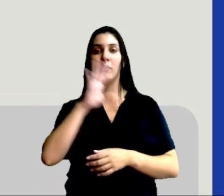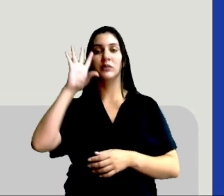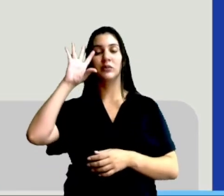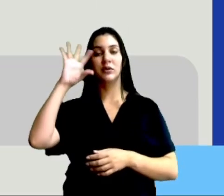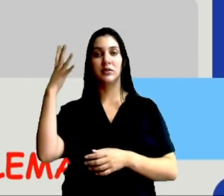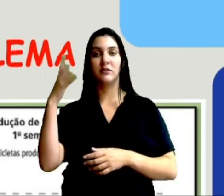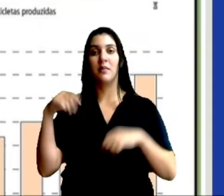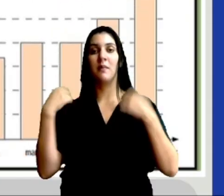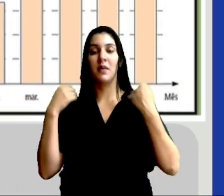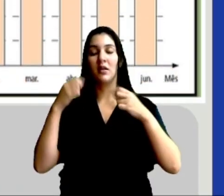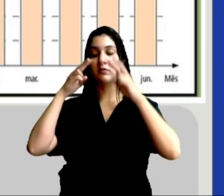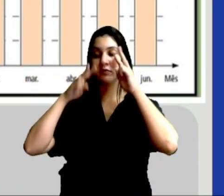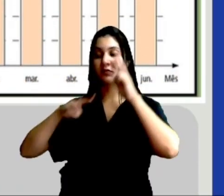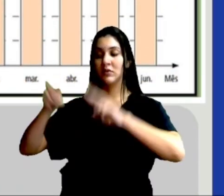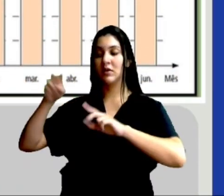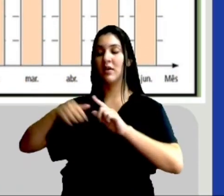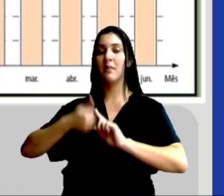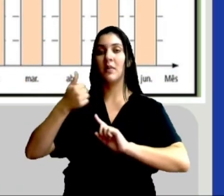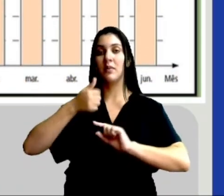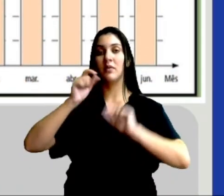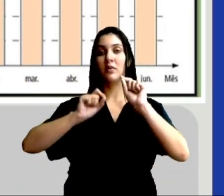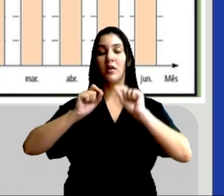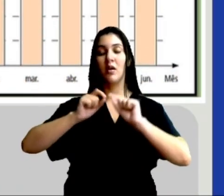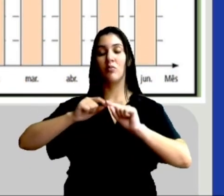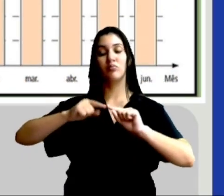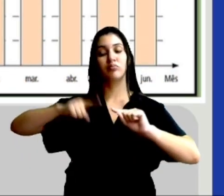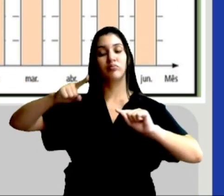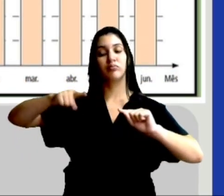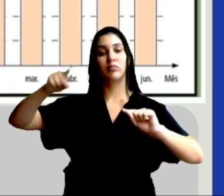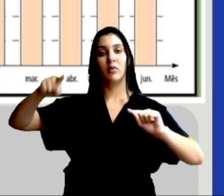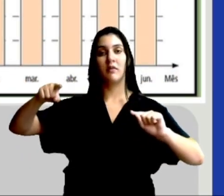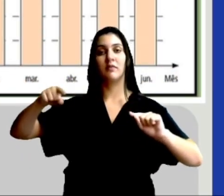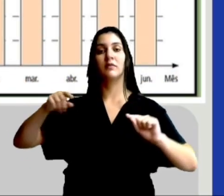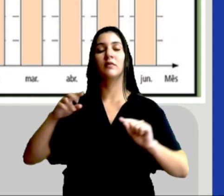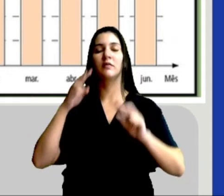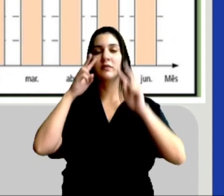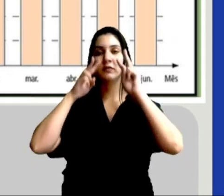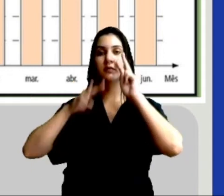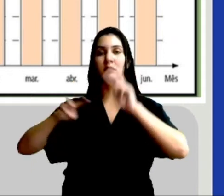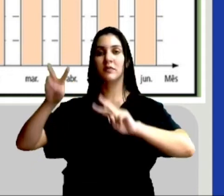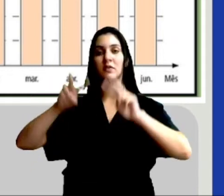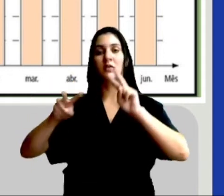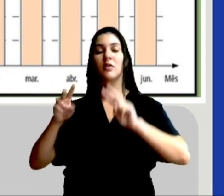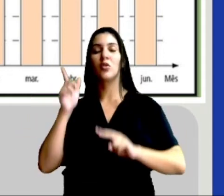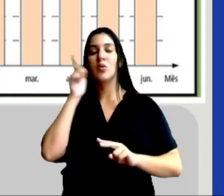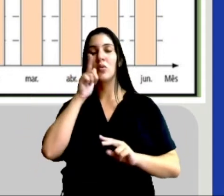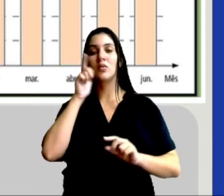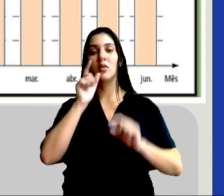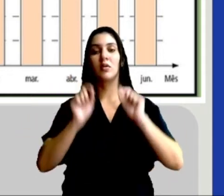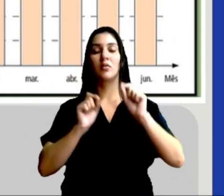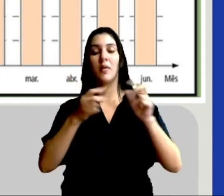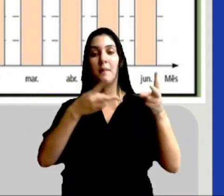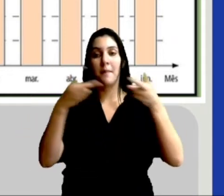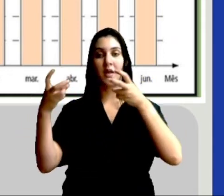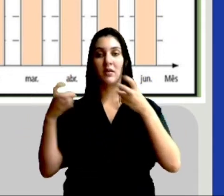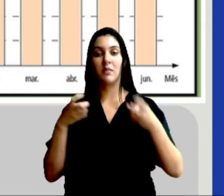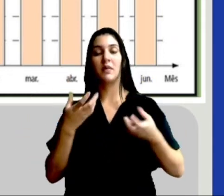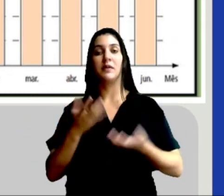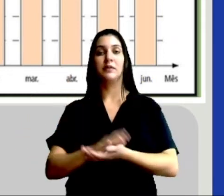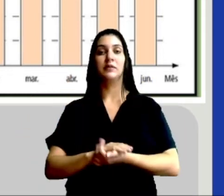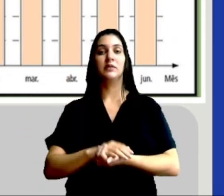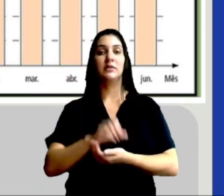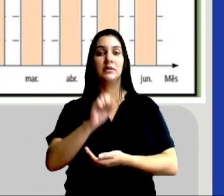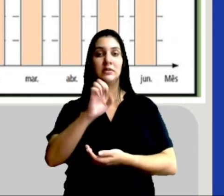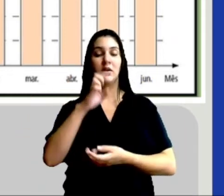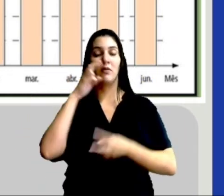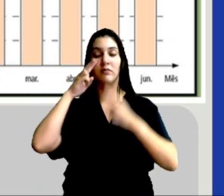resolver. A gente precisa analisar primeiramente o gráfico, tá? Vejam se vocês conseguem perceber daí.